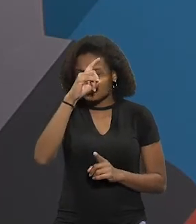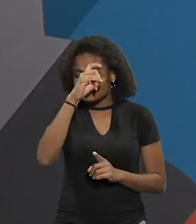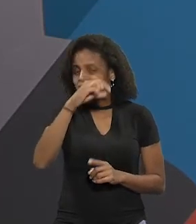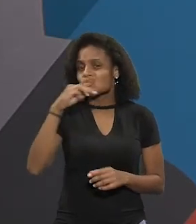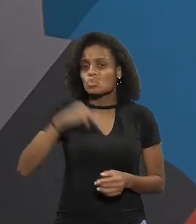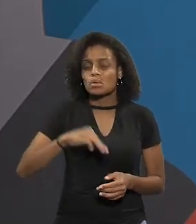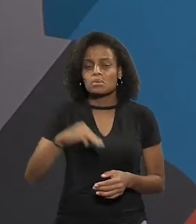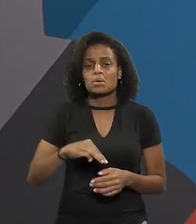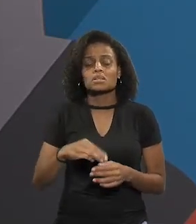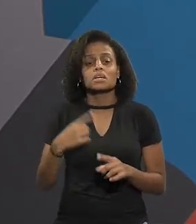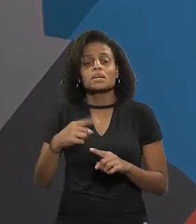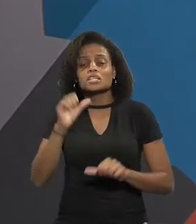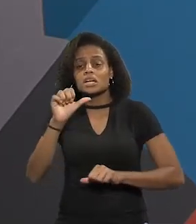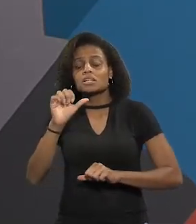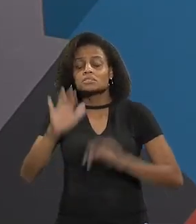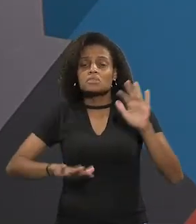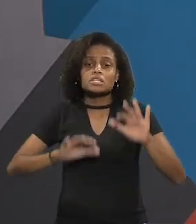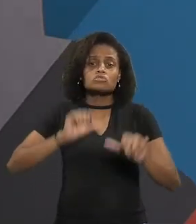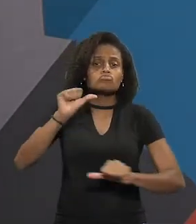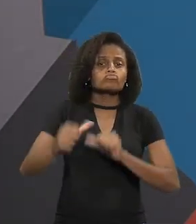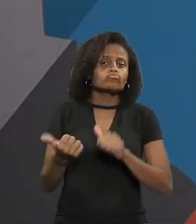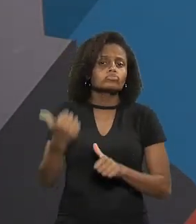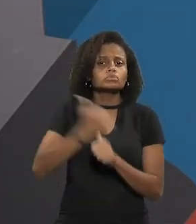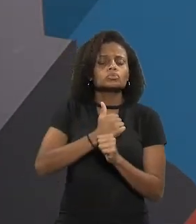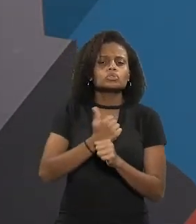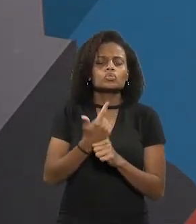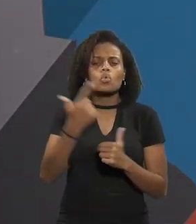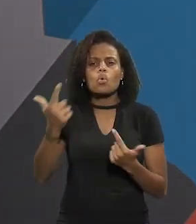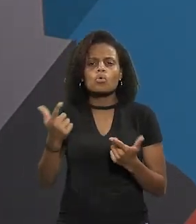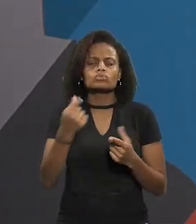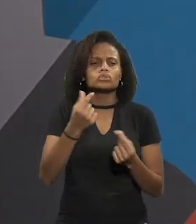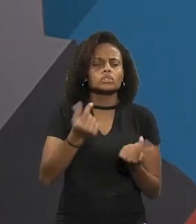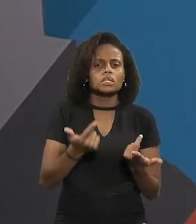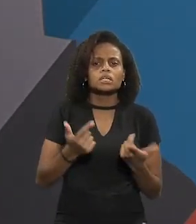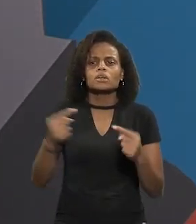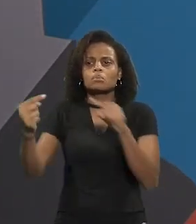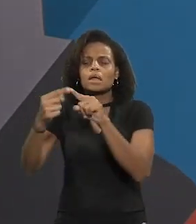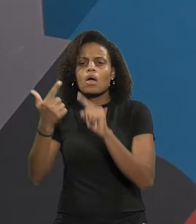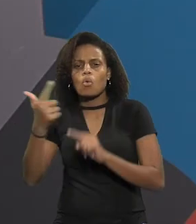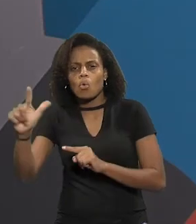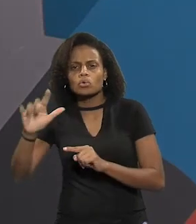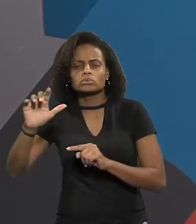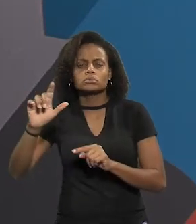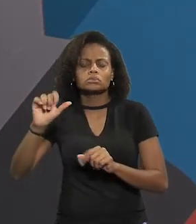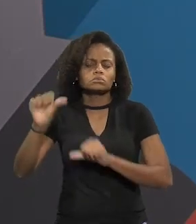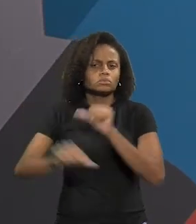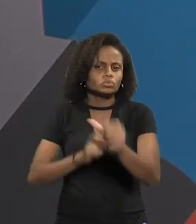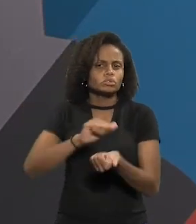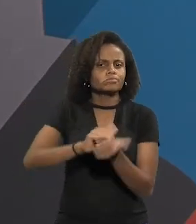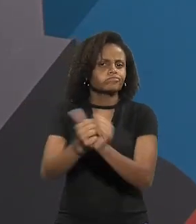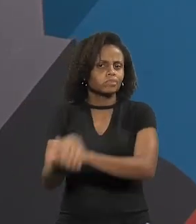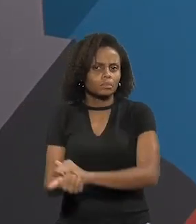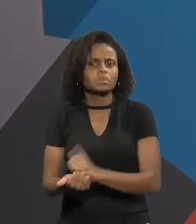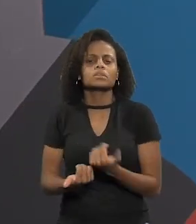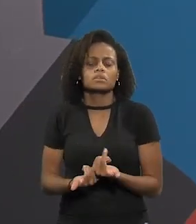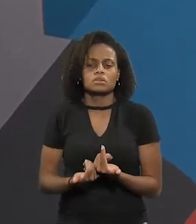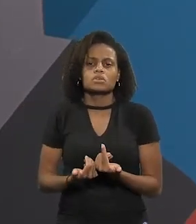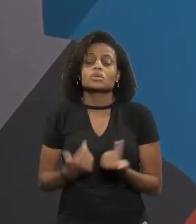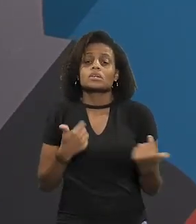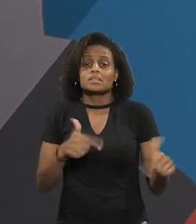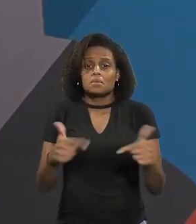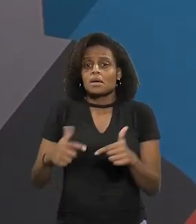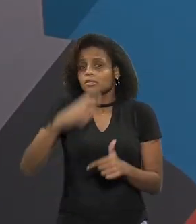complexa, de às vezes substituindo valores que deveriam ser empregados em outra pasta ou em outro tema, e que